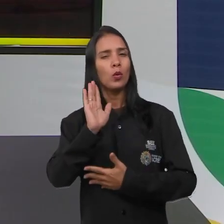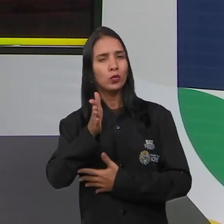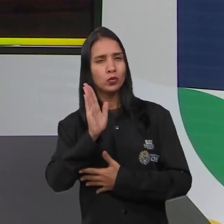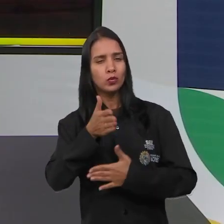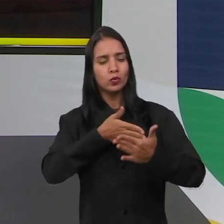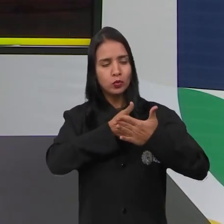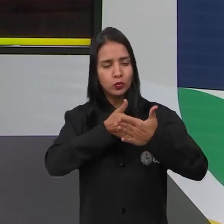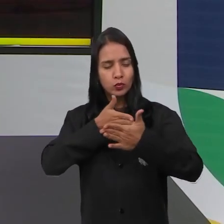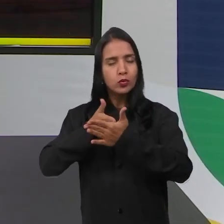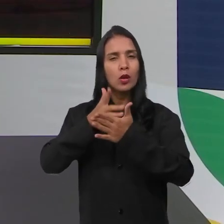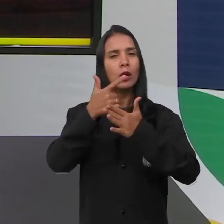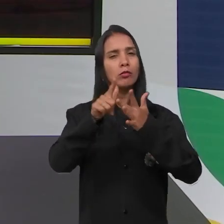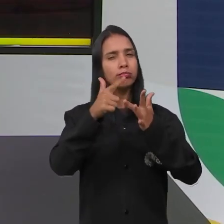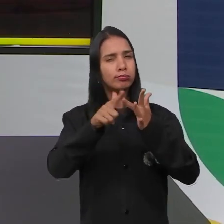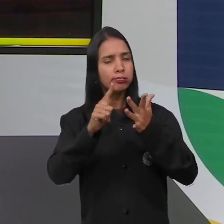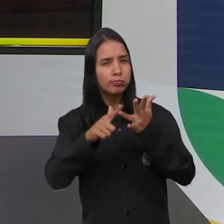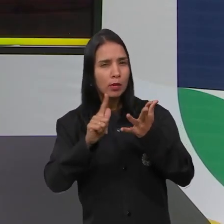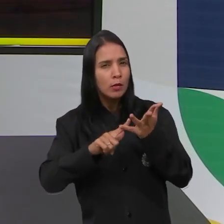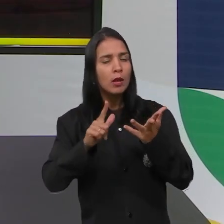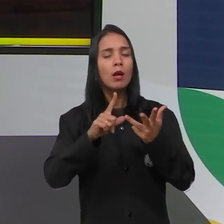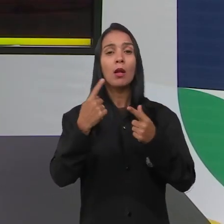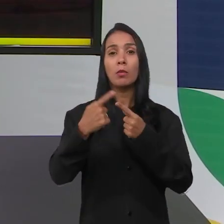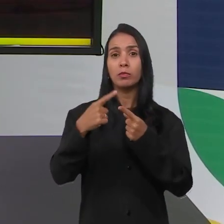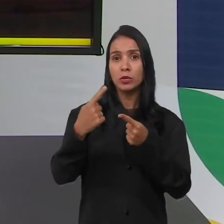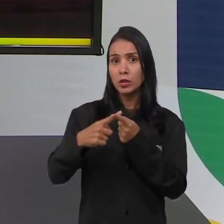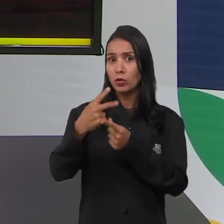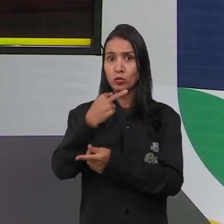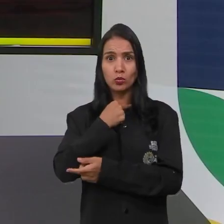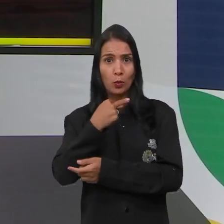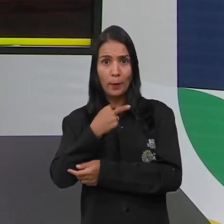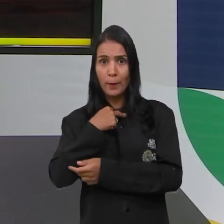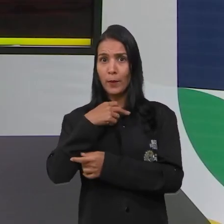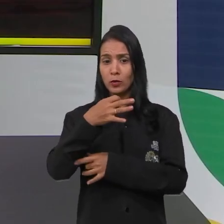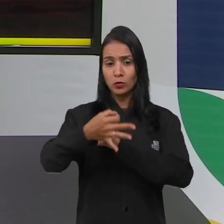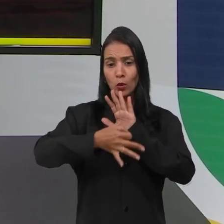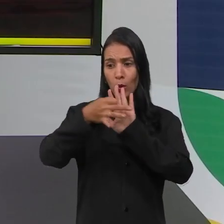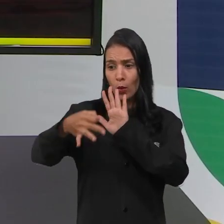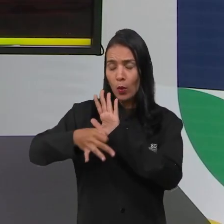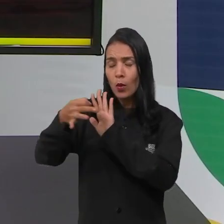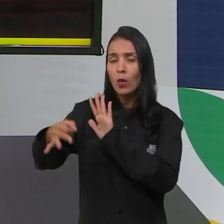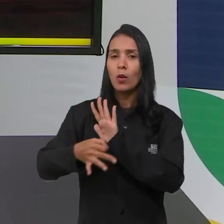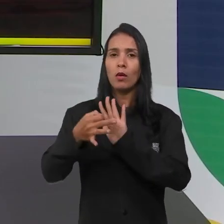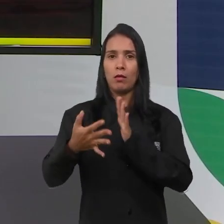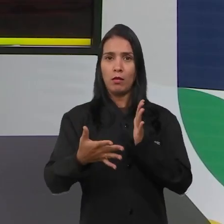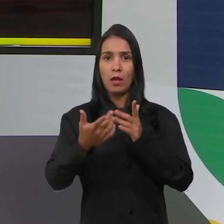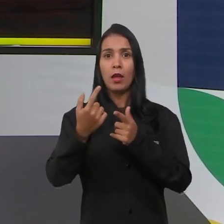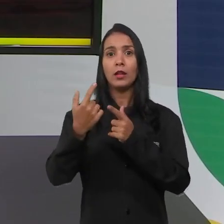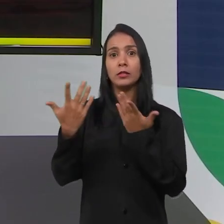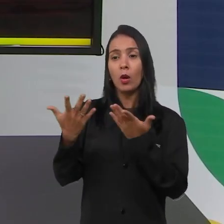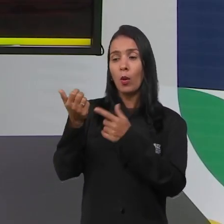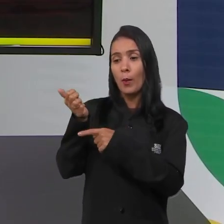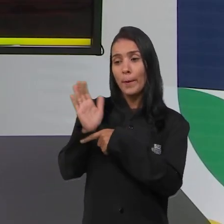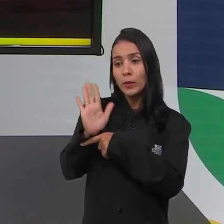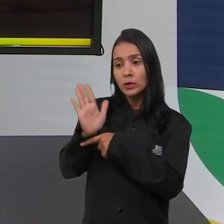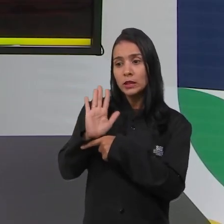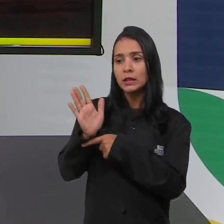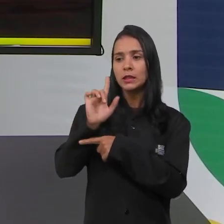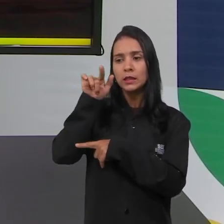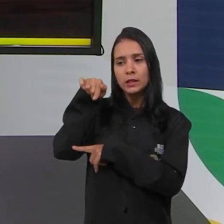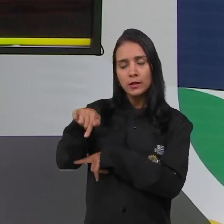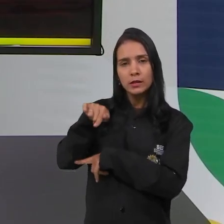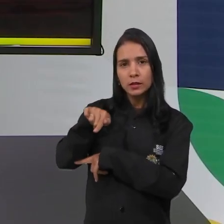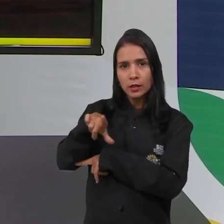ficou impedido de se manifestar, até porque o cinema ele fala muito das questões políticas e sociais